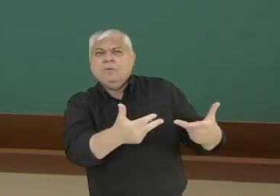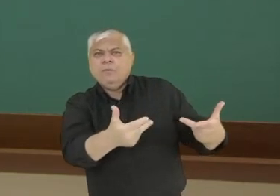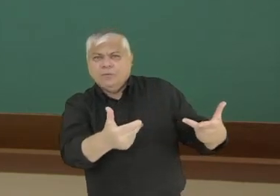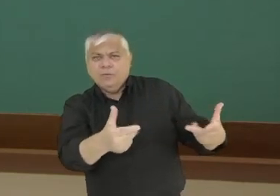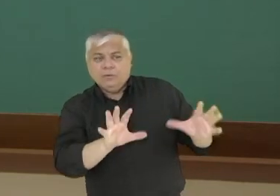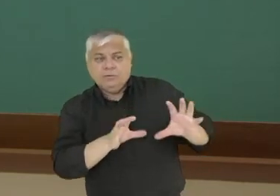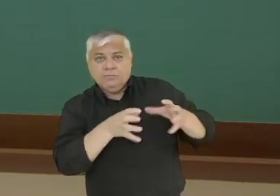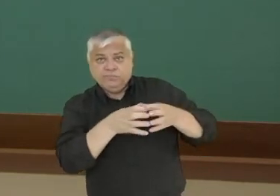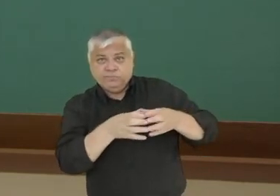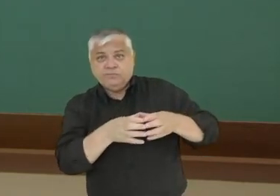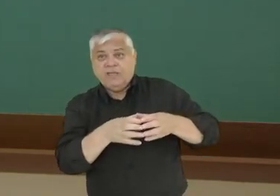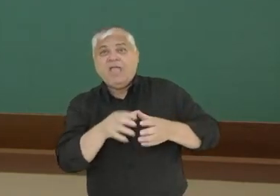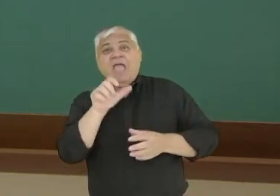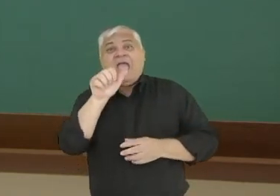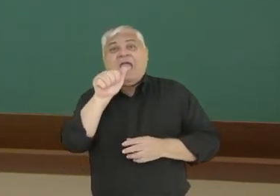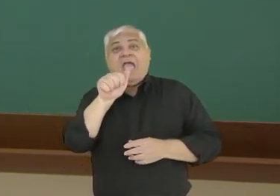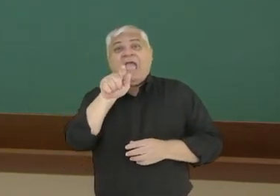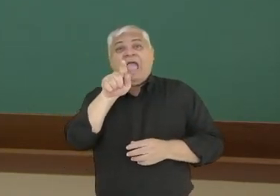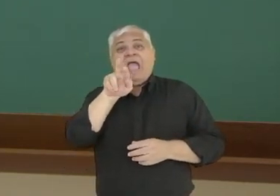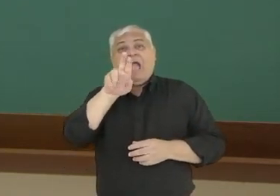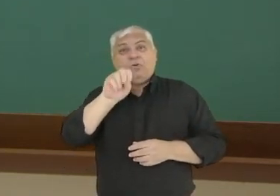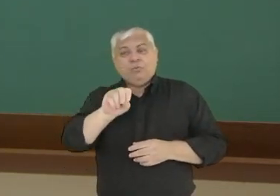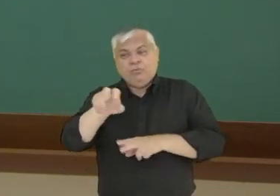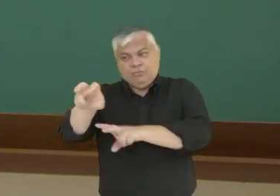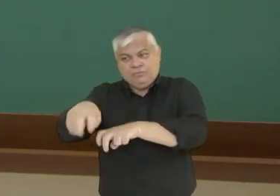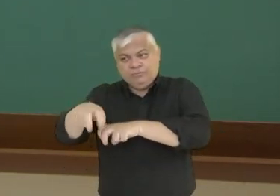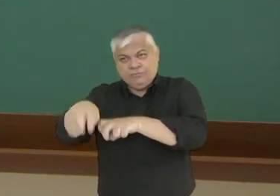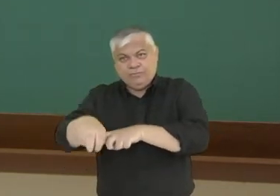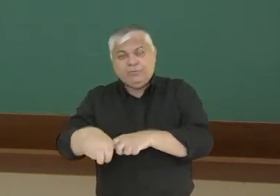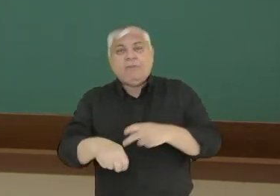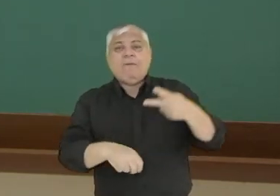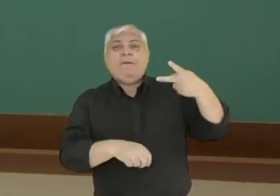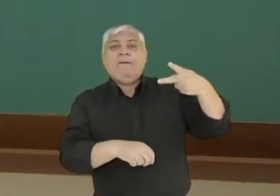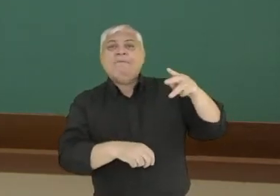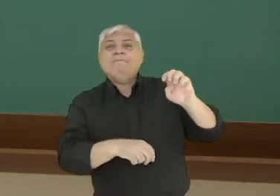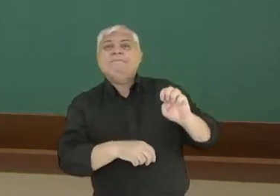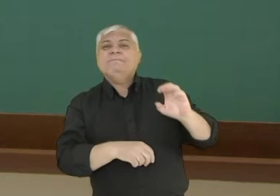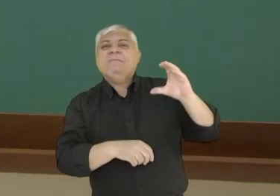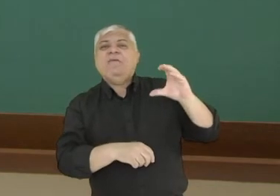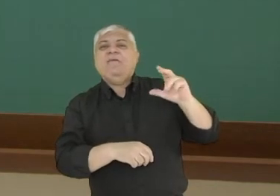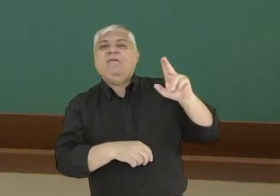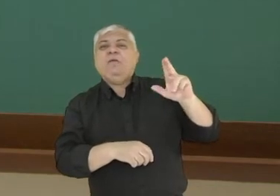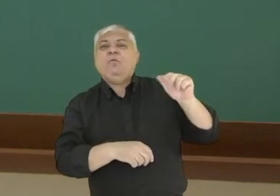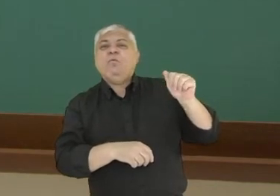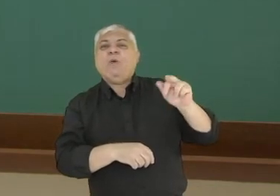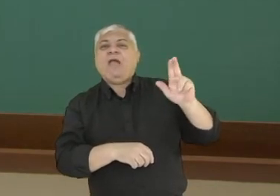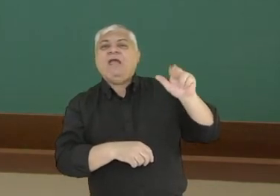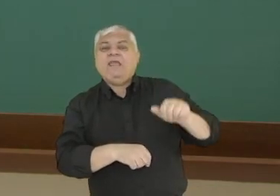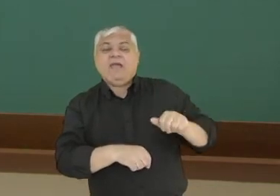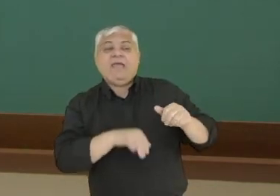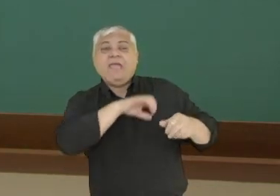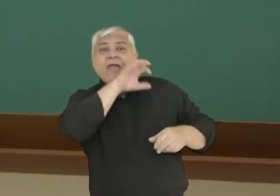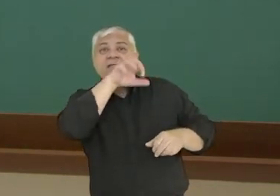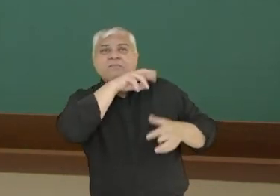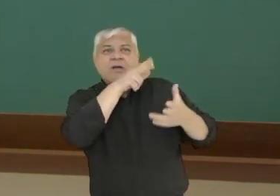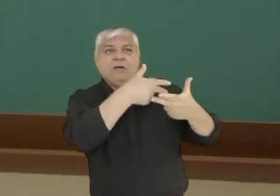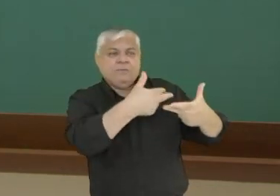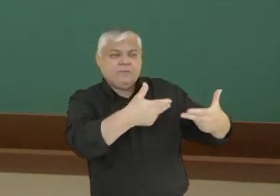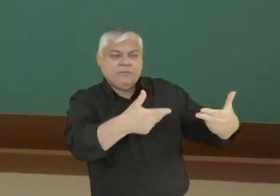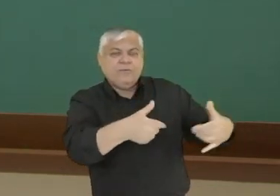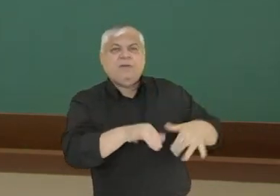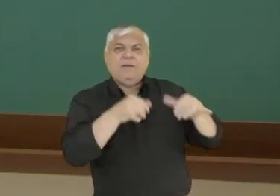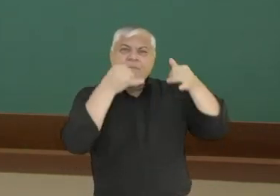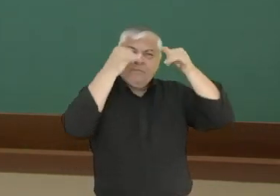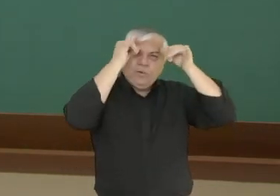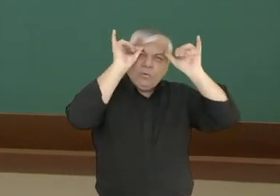conjunto que a gente chama de Agropecuária e ela é a criação de animais então ali criação e domesticação de animais